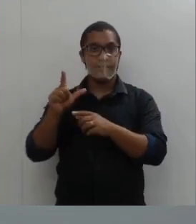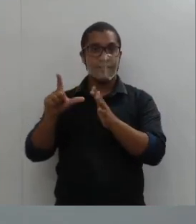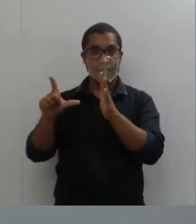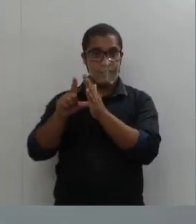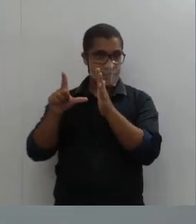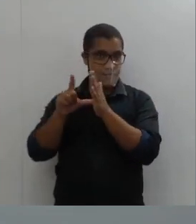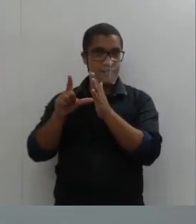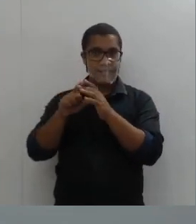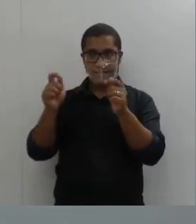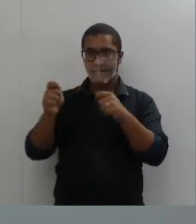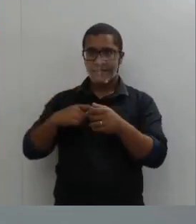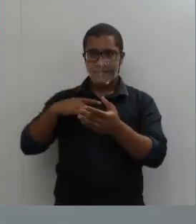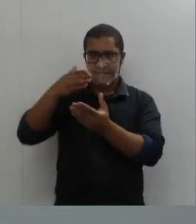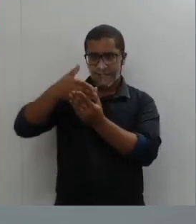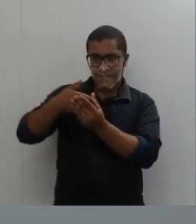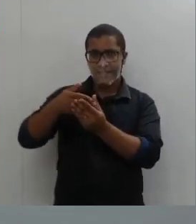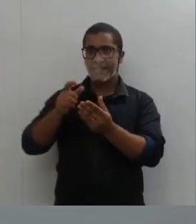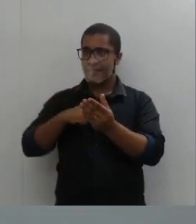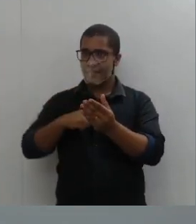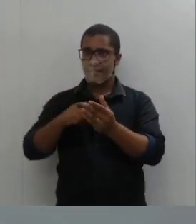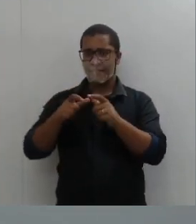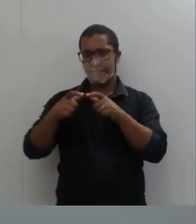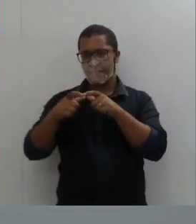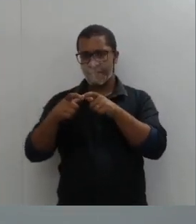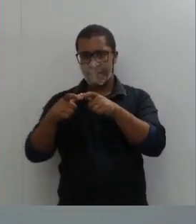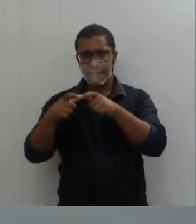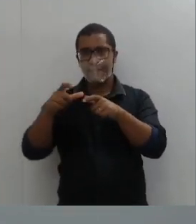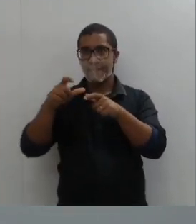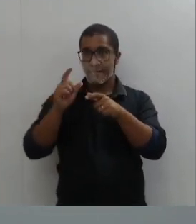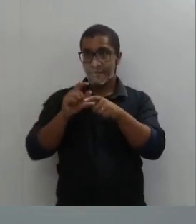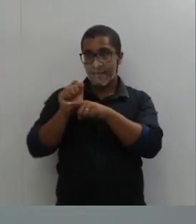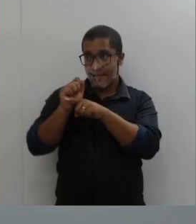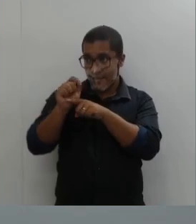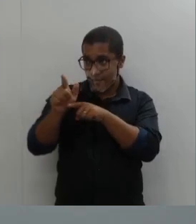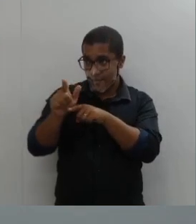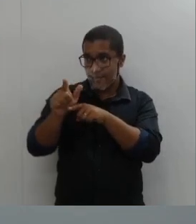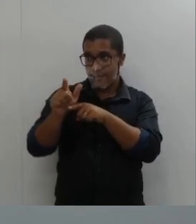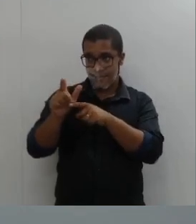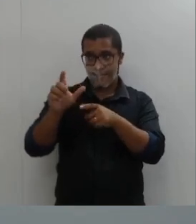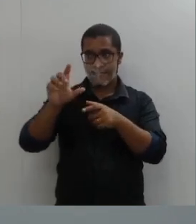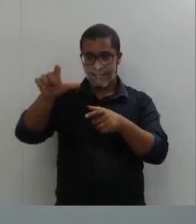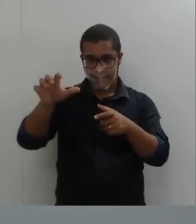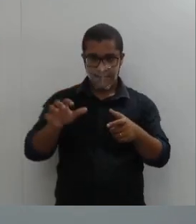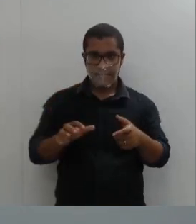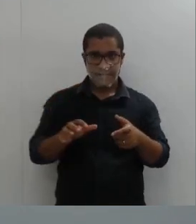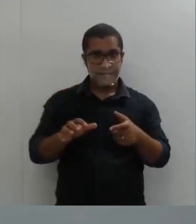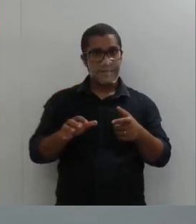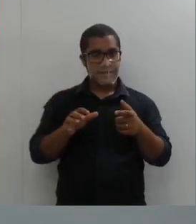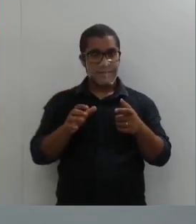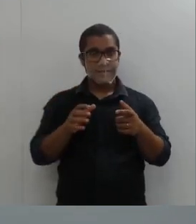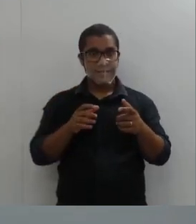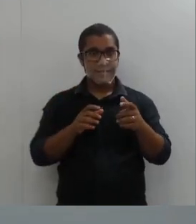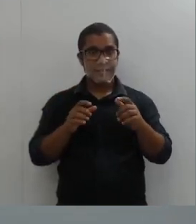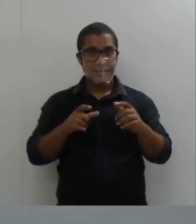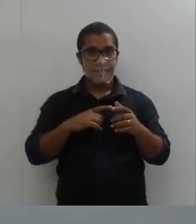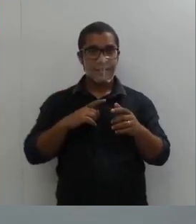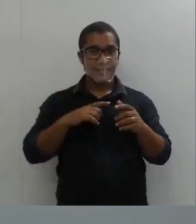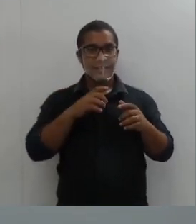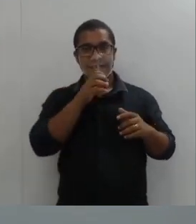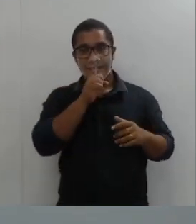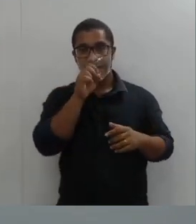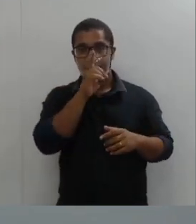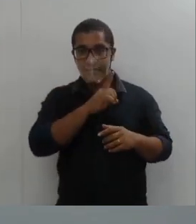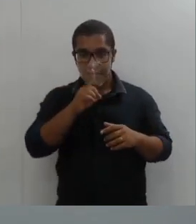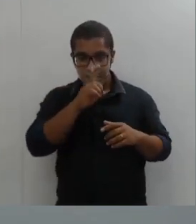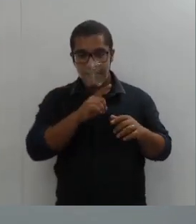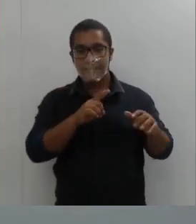que tinha essas fitas, esses DVDs e por aí vai. Eu alugava o videogame, alugava o cartucho, passava o final de semana jogando e